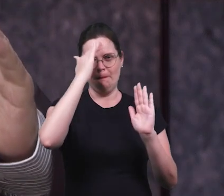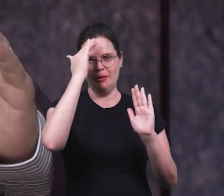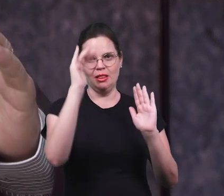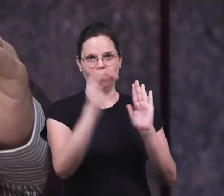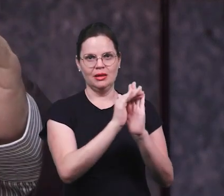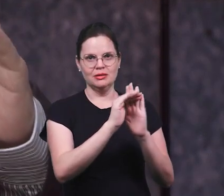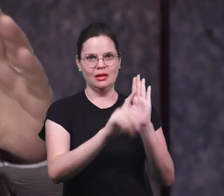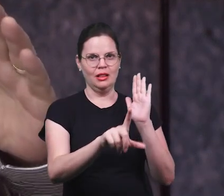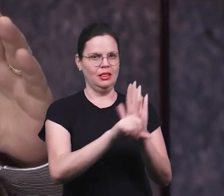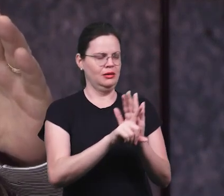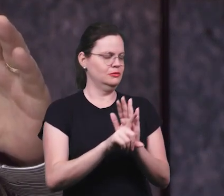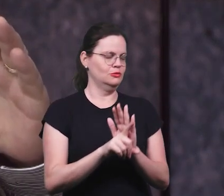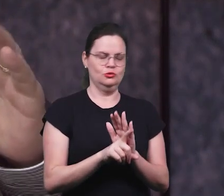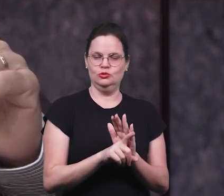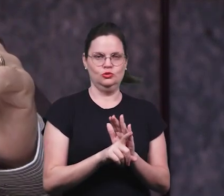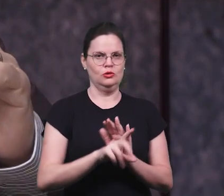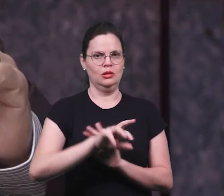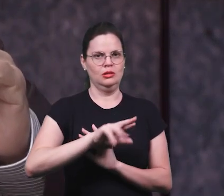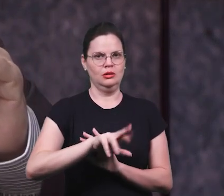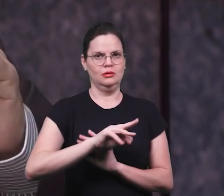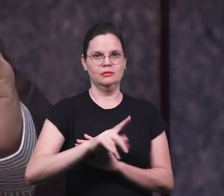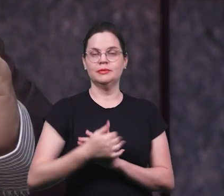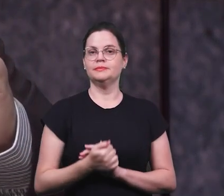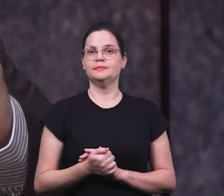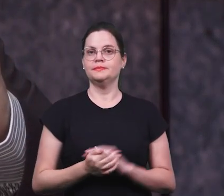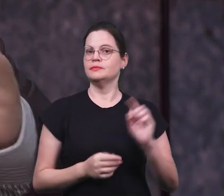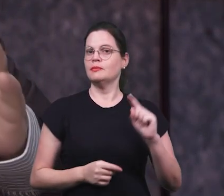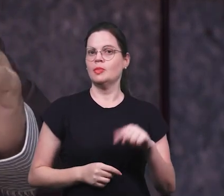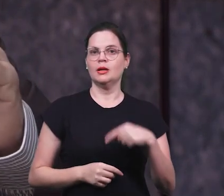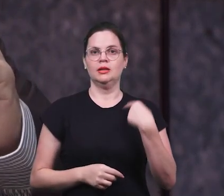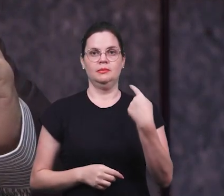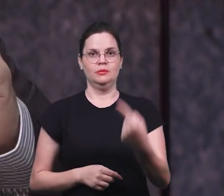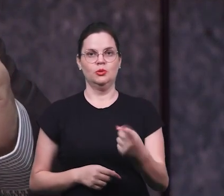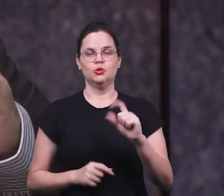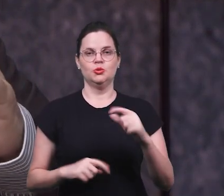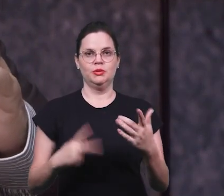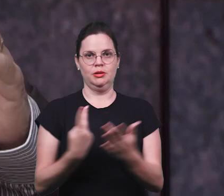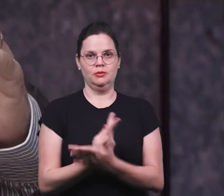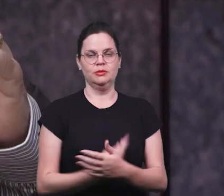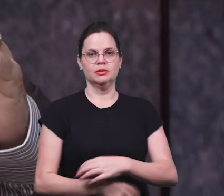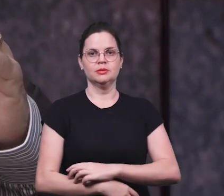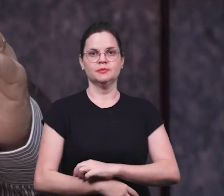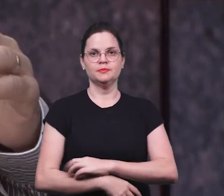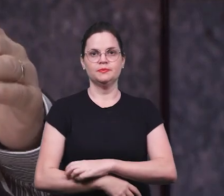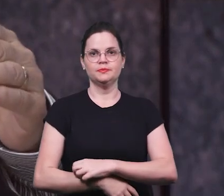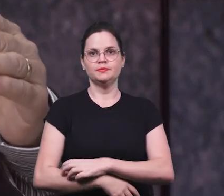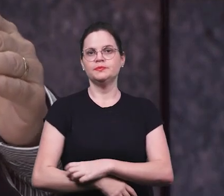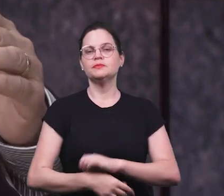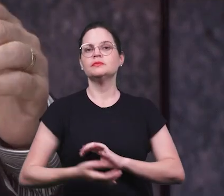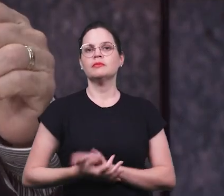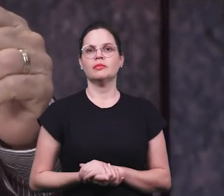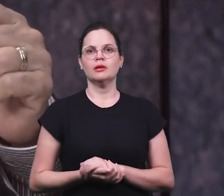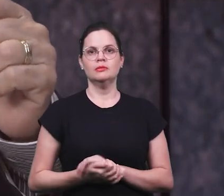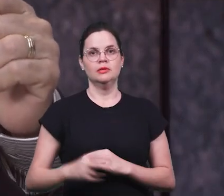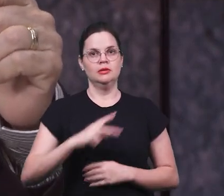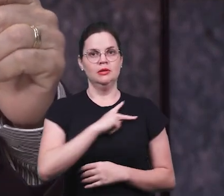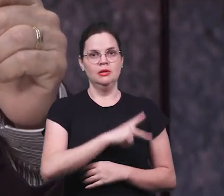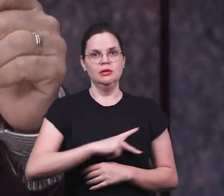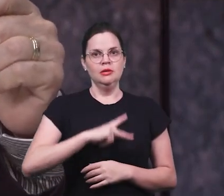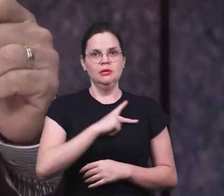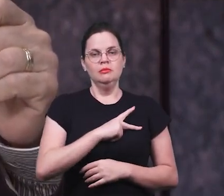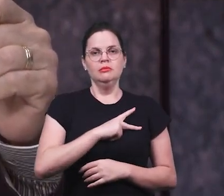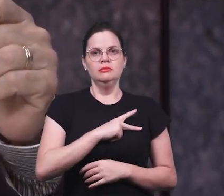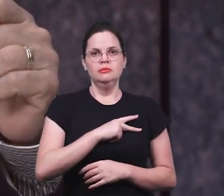Um pouquinho adiante, o apóstolo Paulo, que tinha visitado na primeira viagem